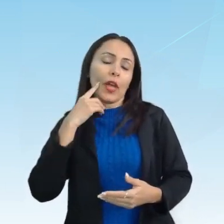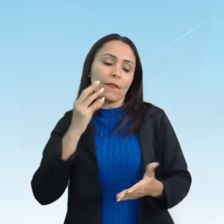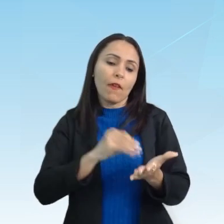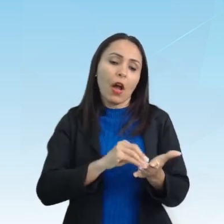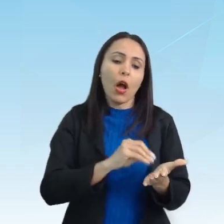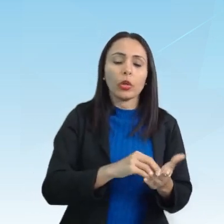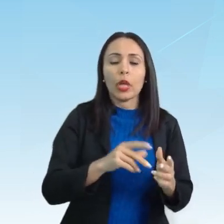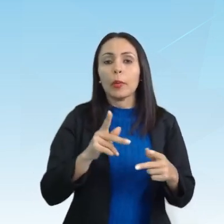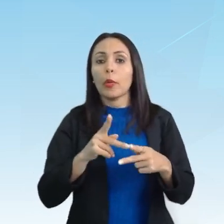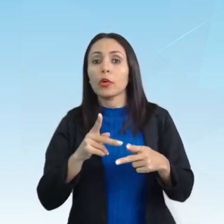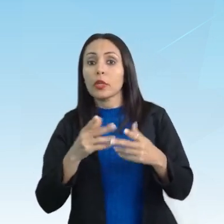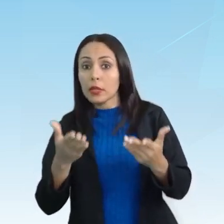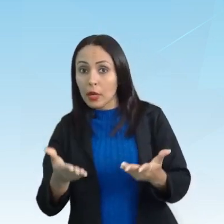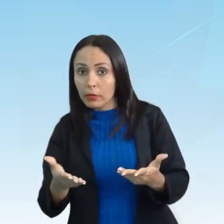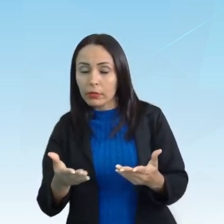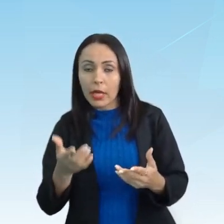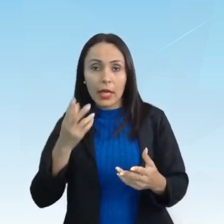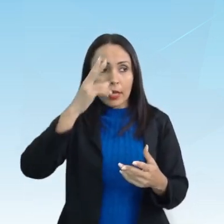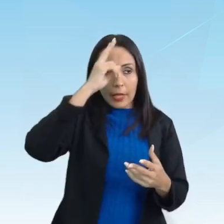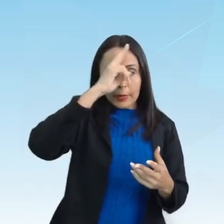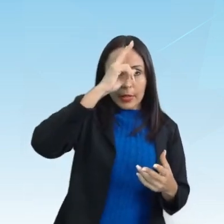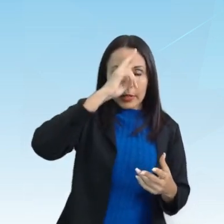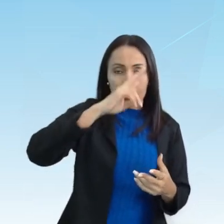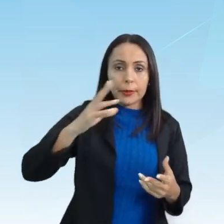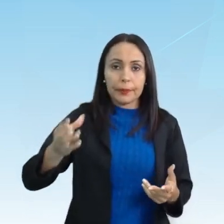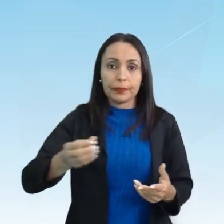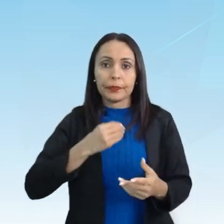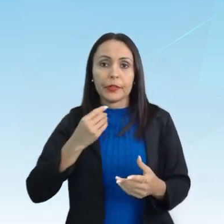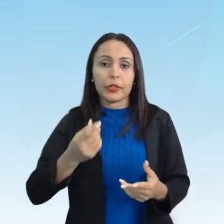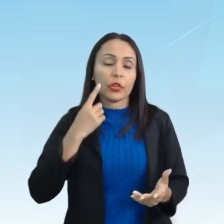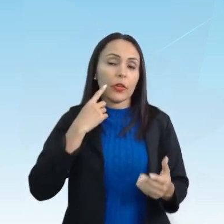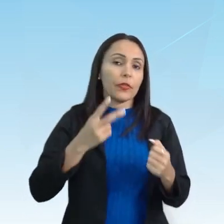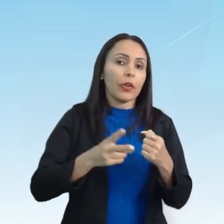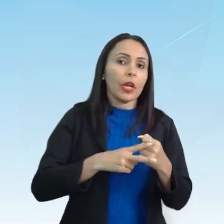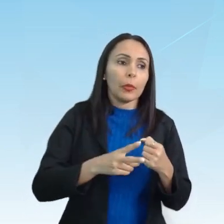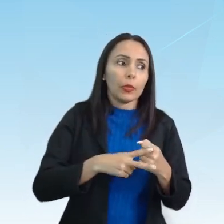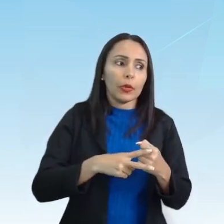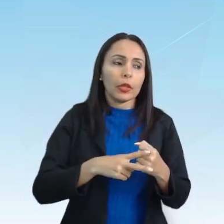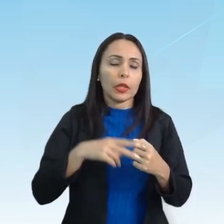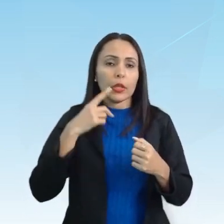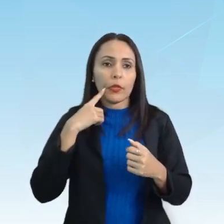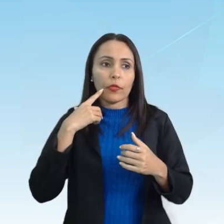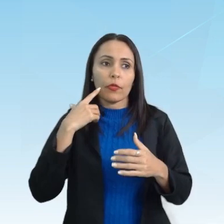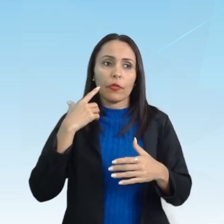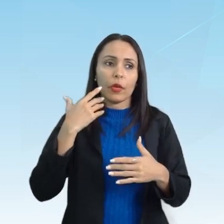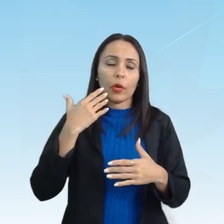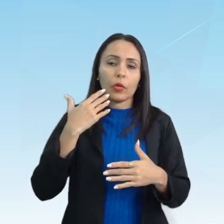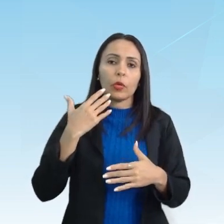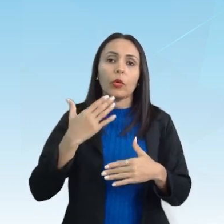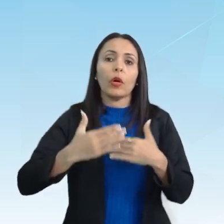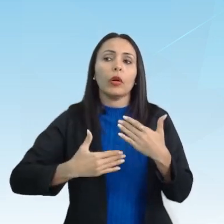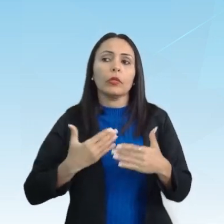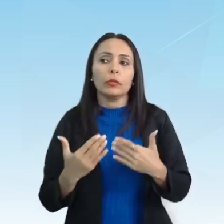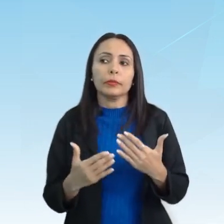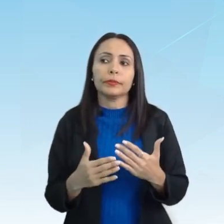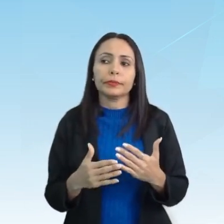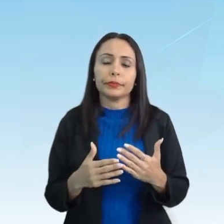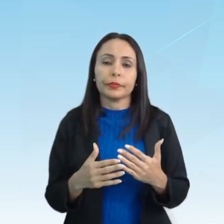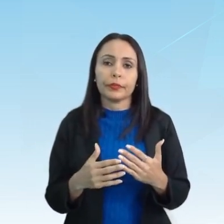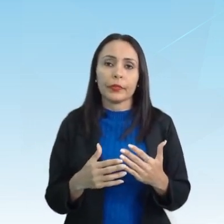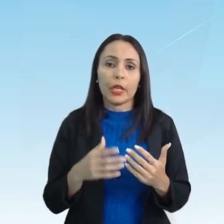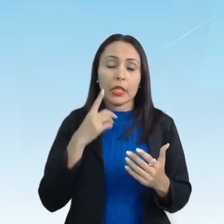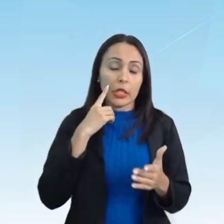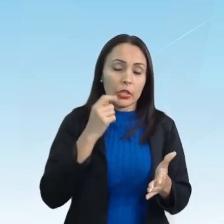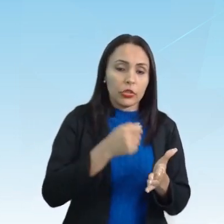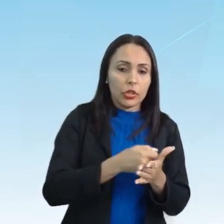preposição. E lembrar, mais uma vez, que existem verbos que vão, no caso, certo, é exigir os